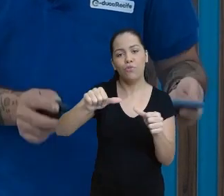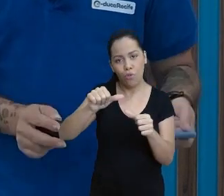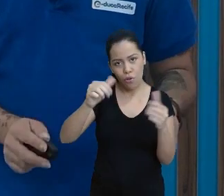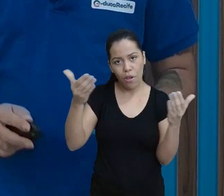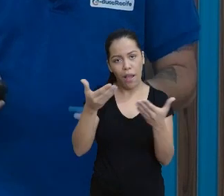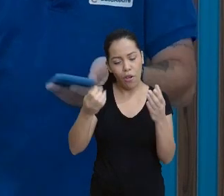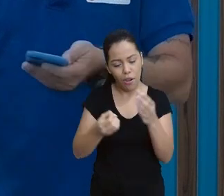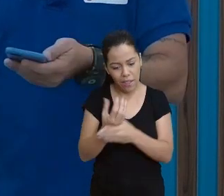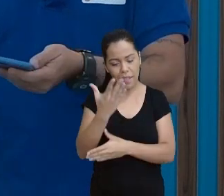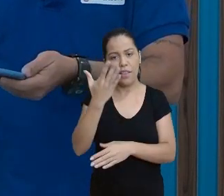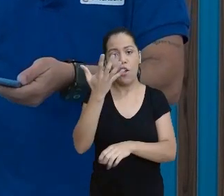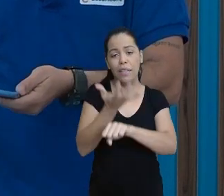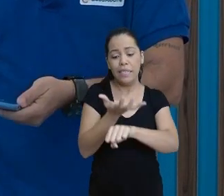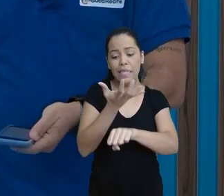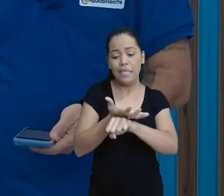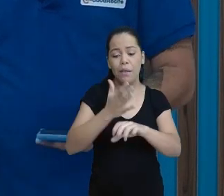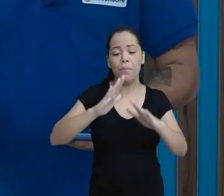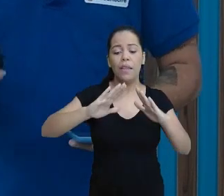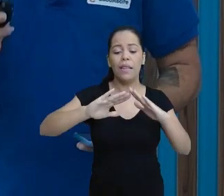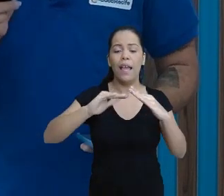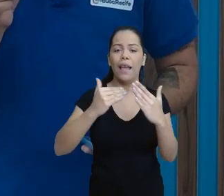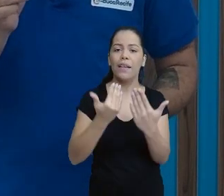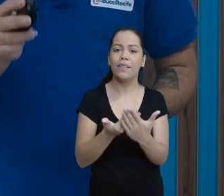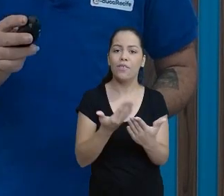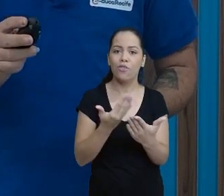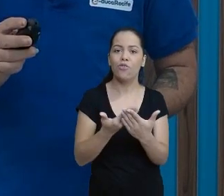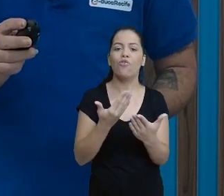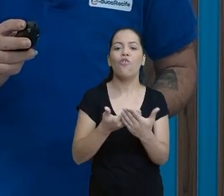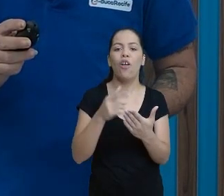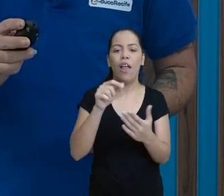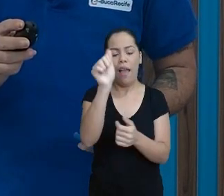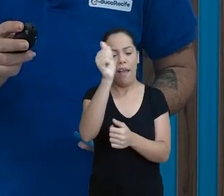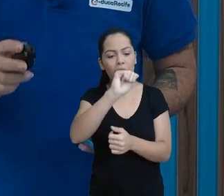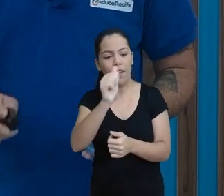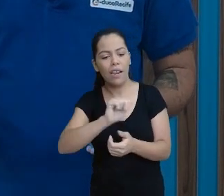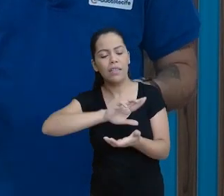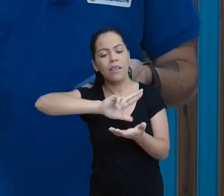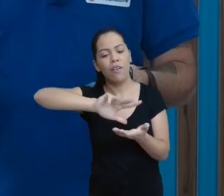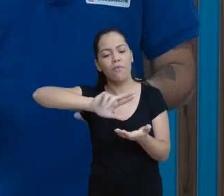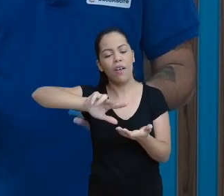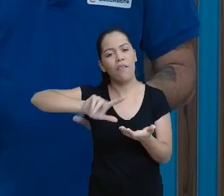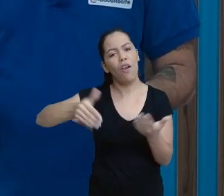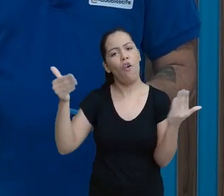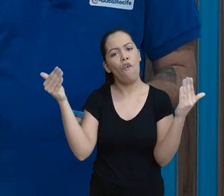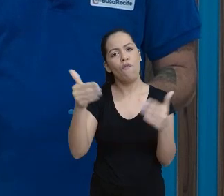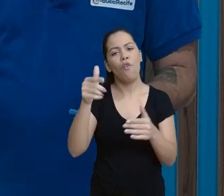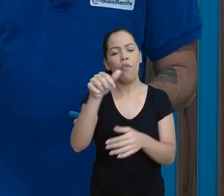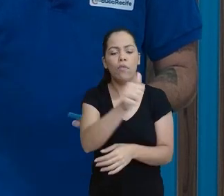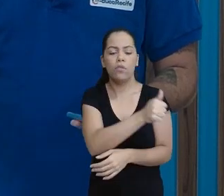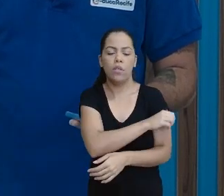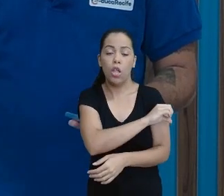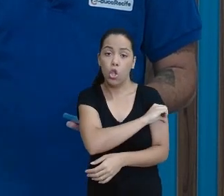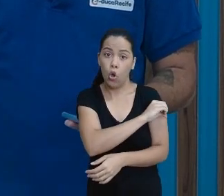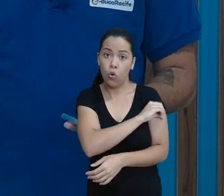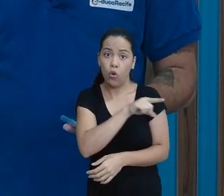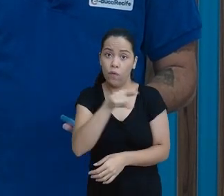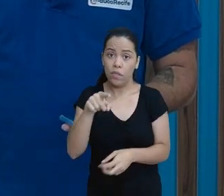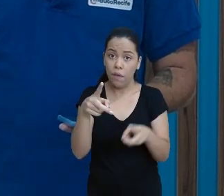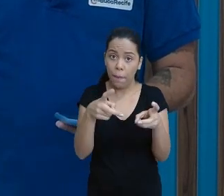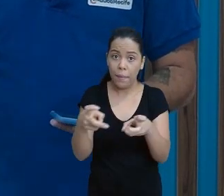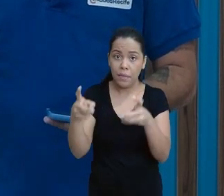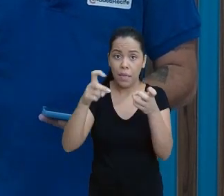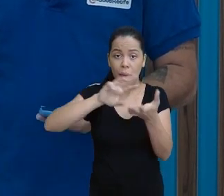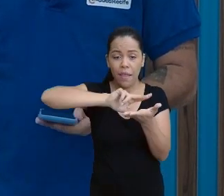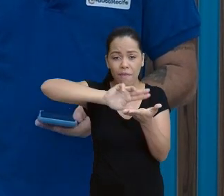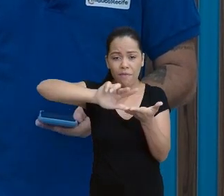nos programas, está nas avaliações, e especificamente você, estudante do 9º ano, você vai perceber que muitos dos elementos